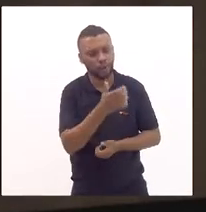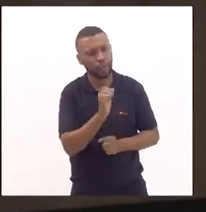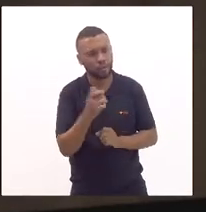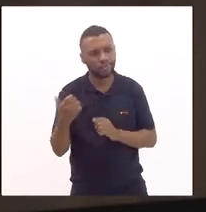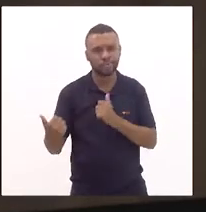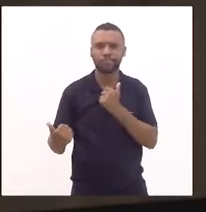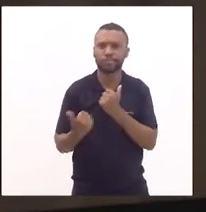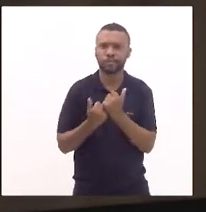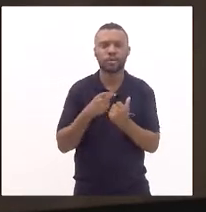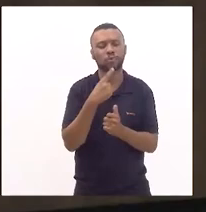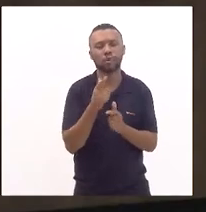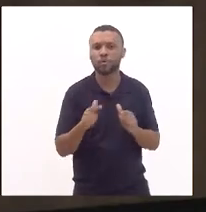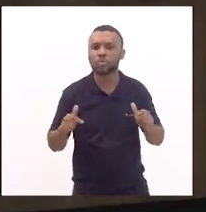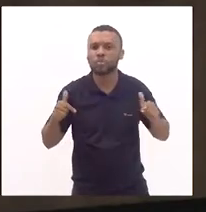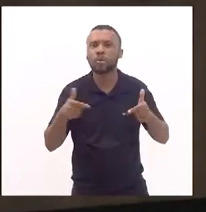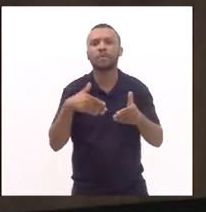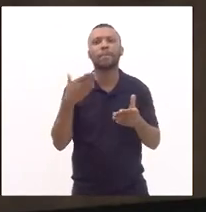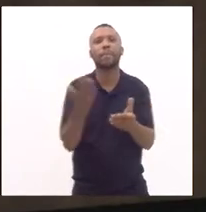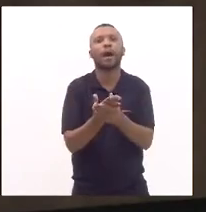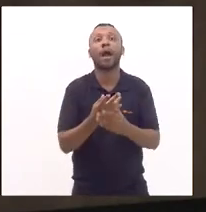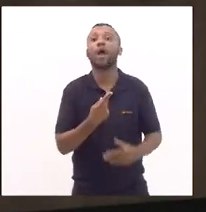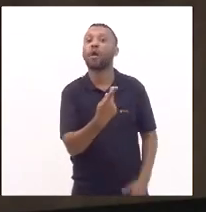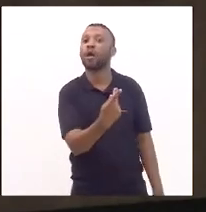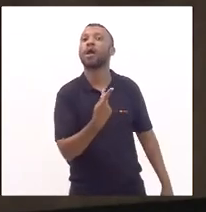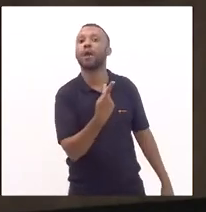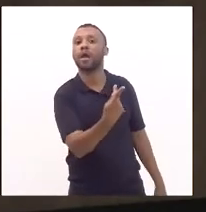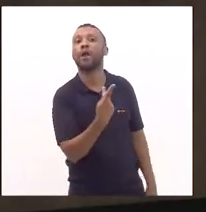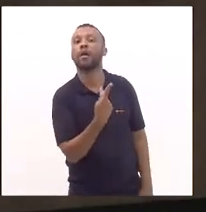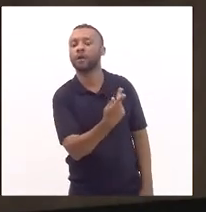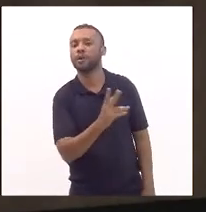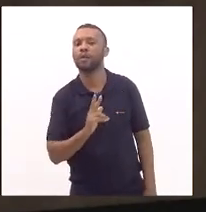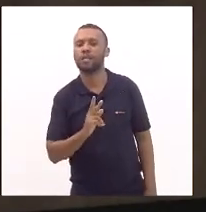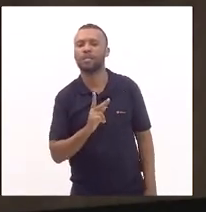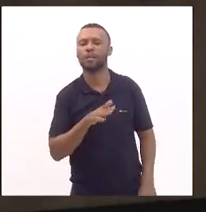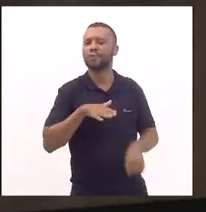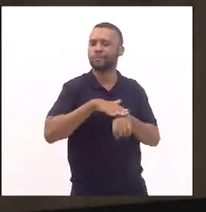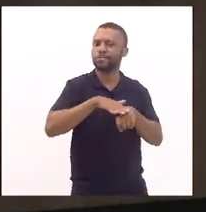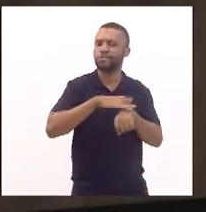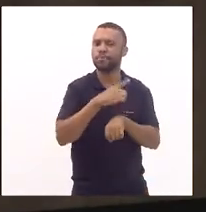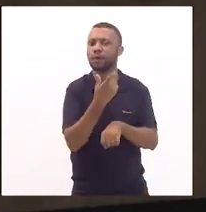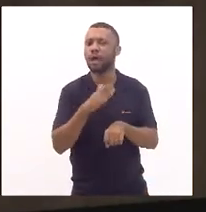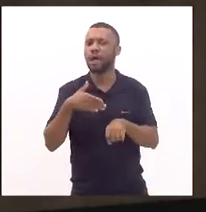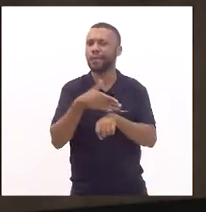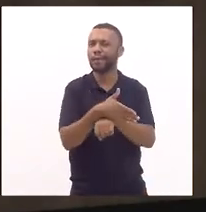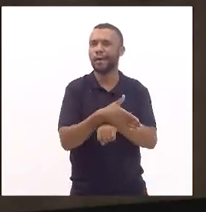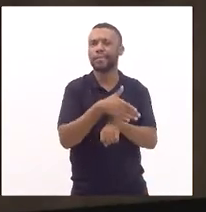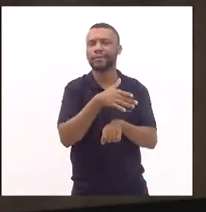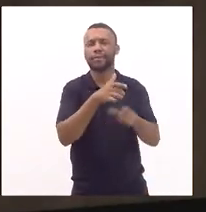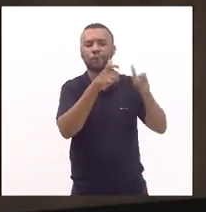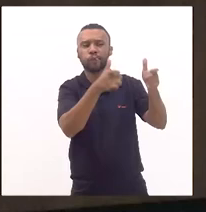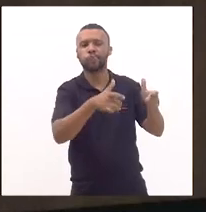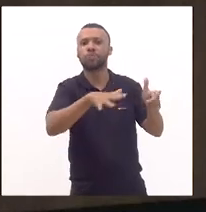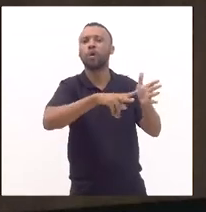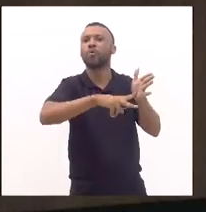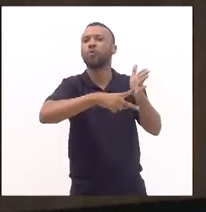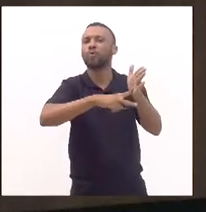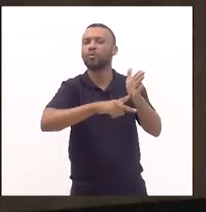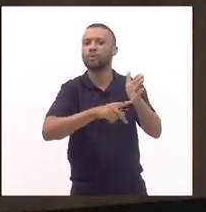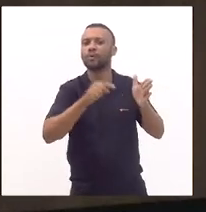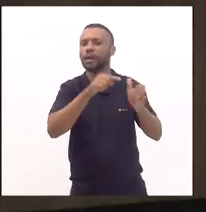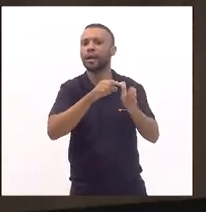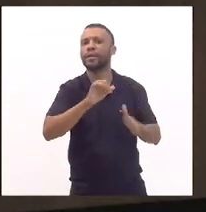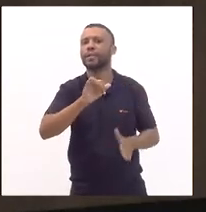nós entrássemos nesse... Eu e ele sozinho, que nós entrássemos lá no... nesse condomínio aqui, em